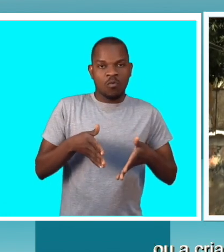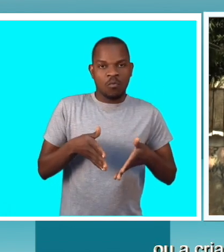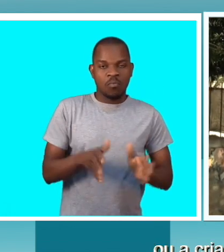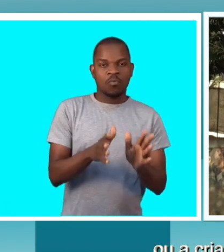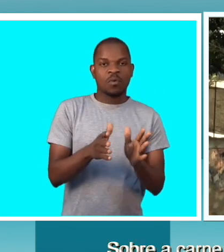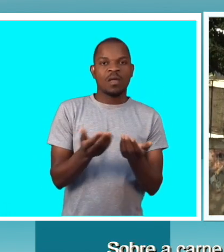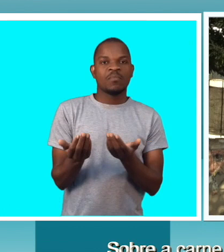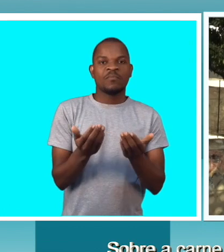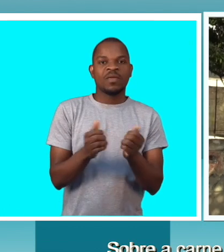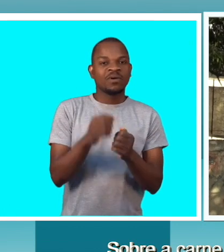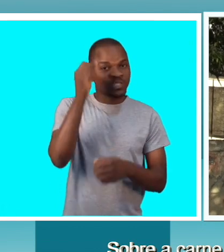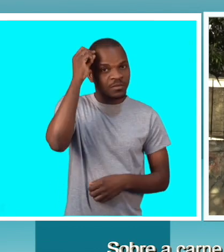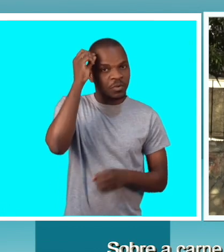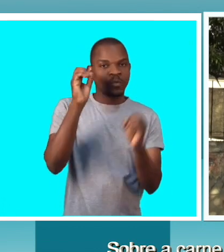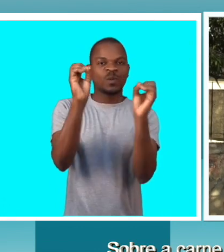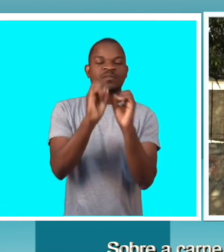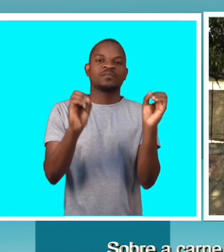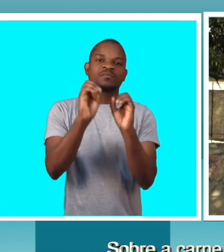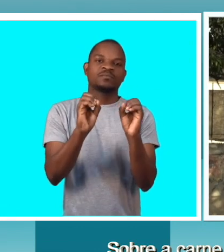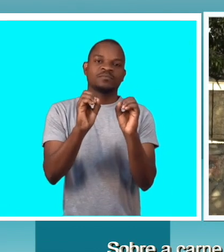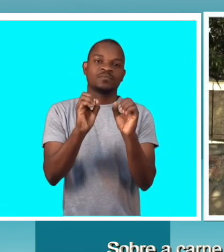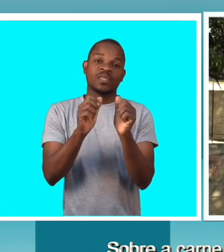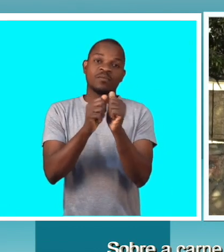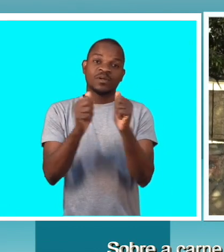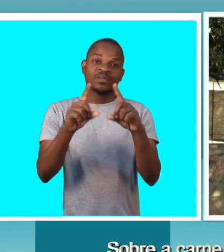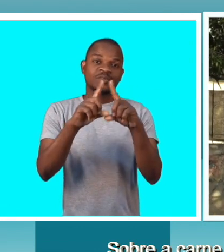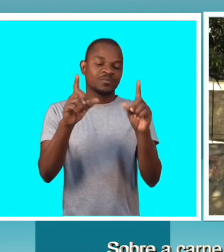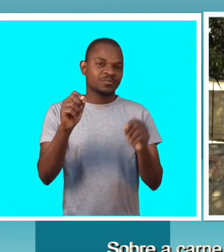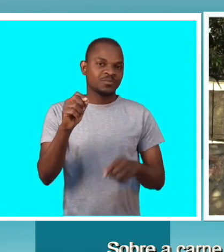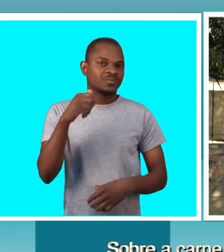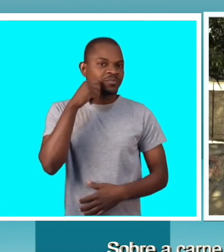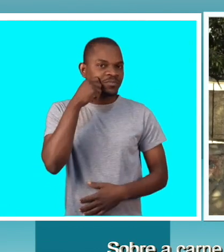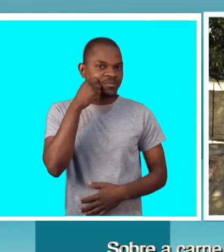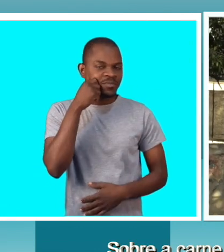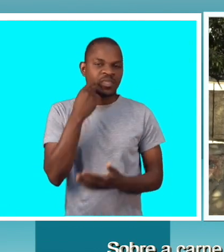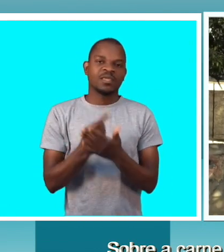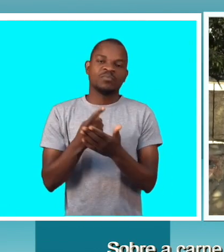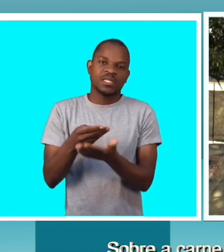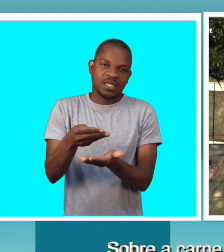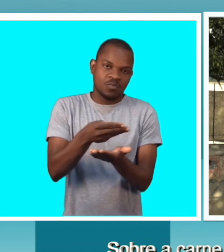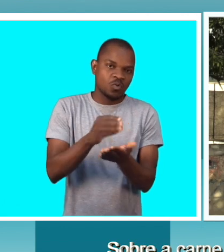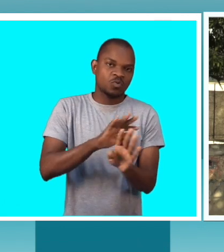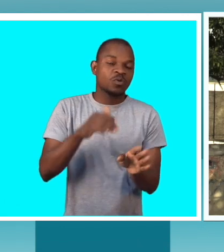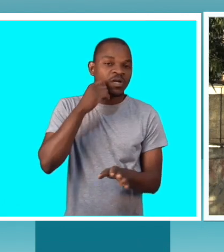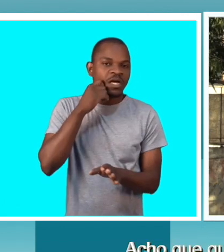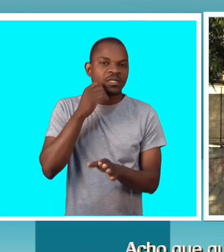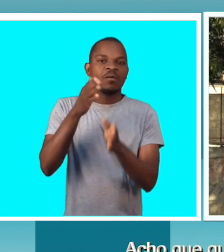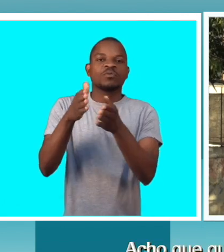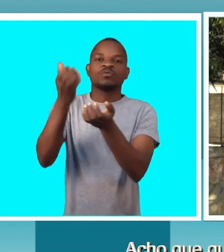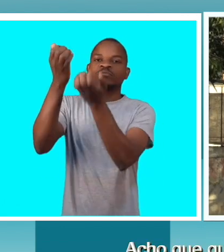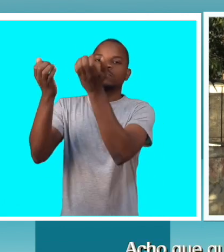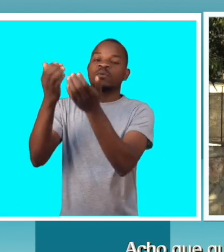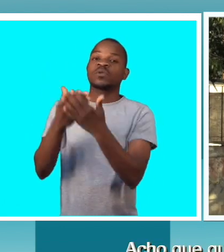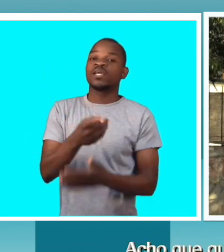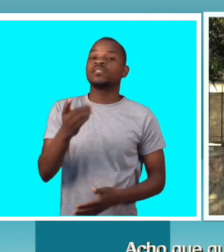cabelo. Então, em parte da carne, nós só podíamos comer o mojo. A carne era para os mais velhos, que queriam